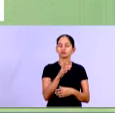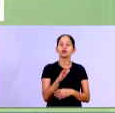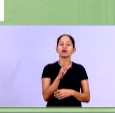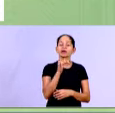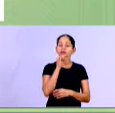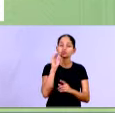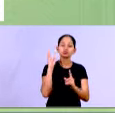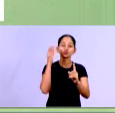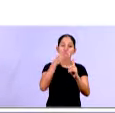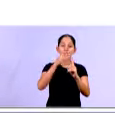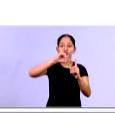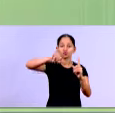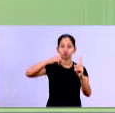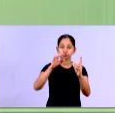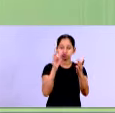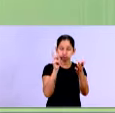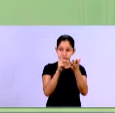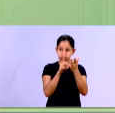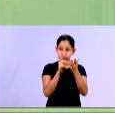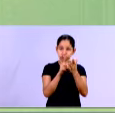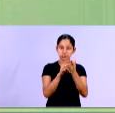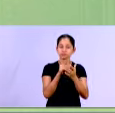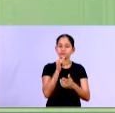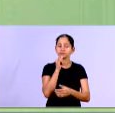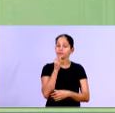uma situação para calcular esse juro exato.